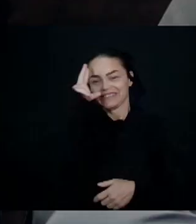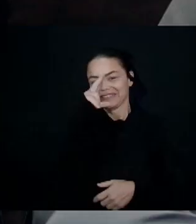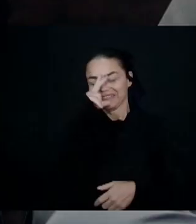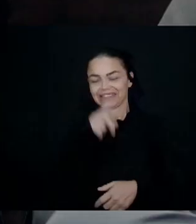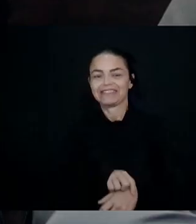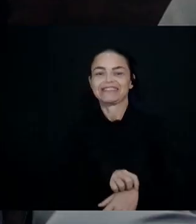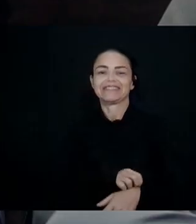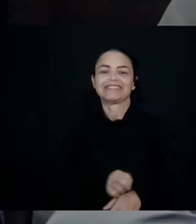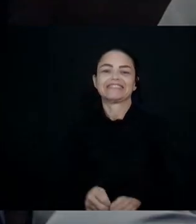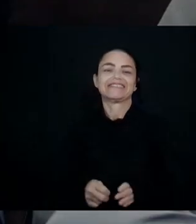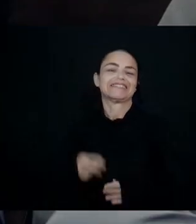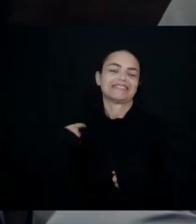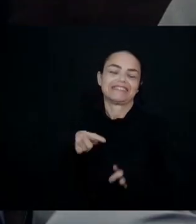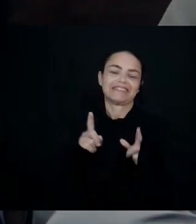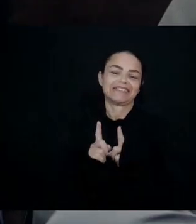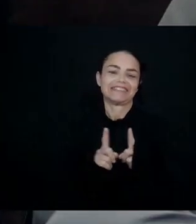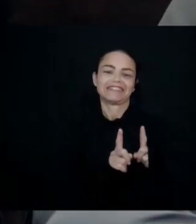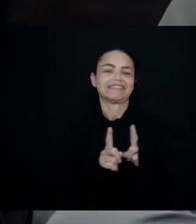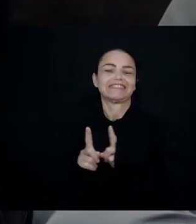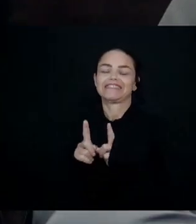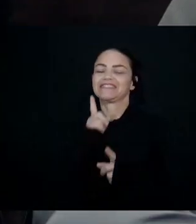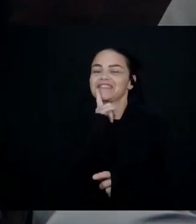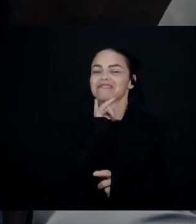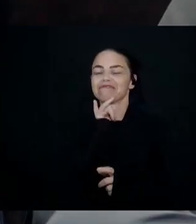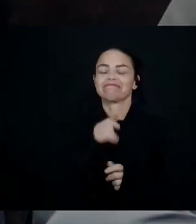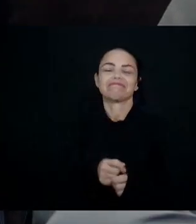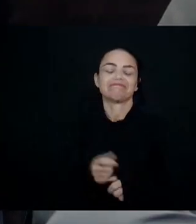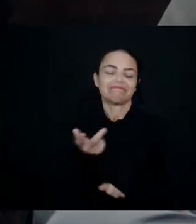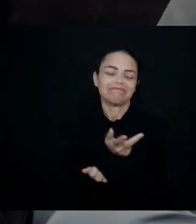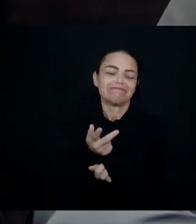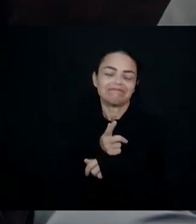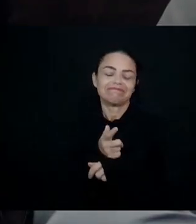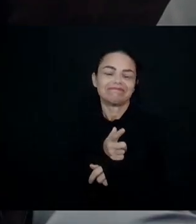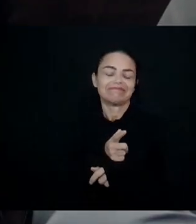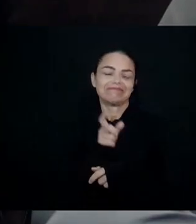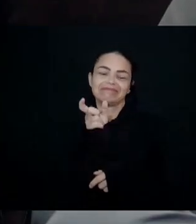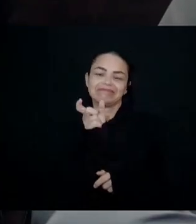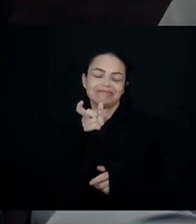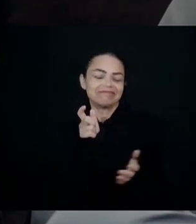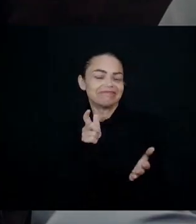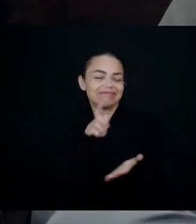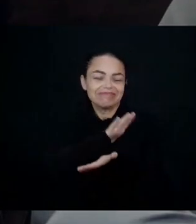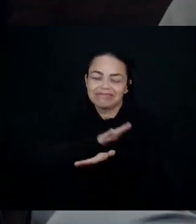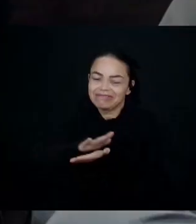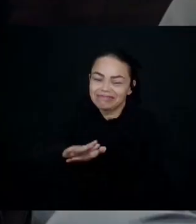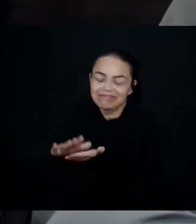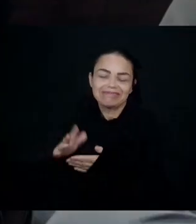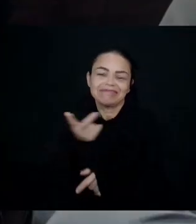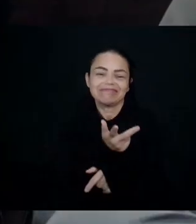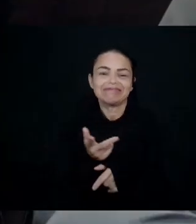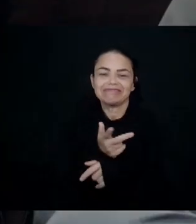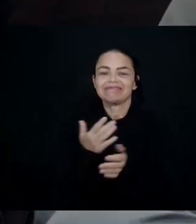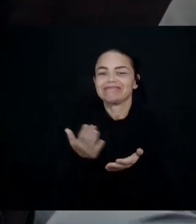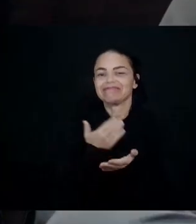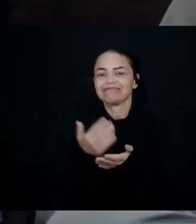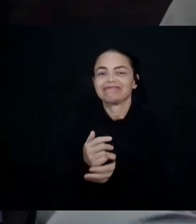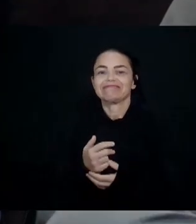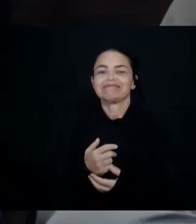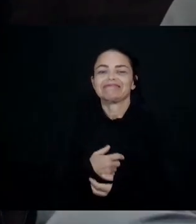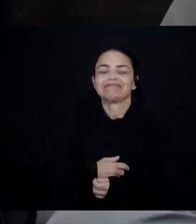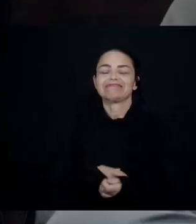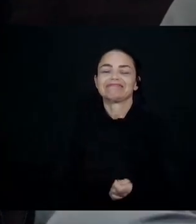saindo comigo, a gente indo achar aquela figurinha, a gente indo colar aquela figurinha. Então, com